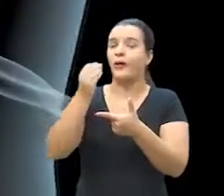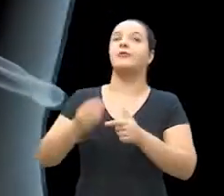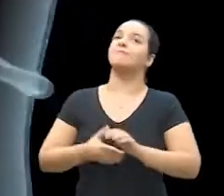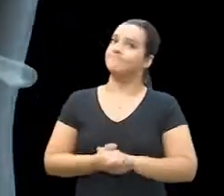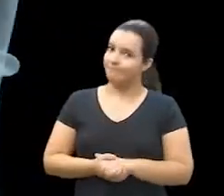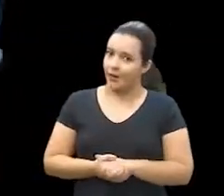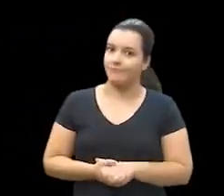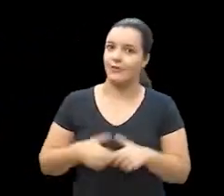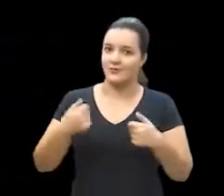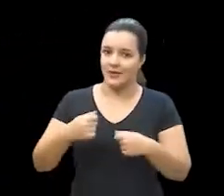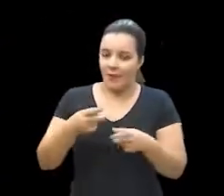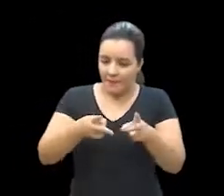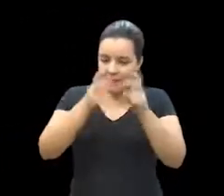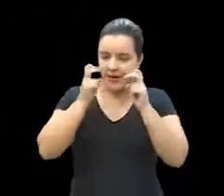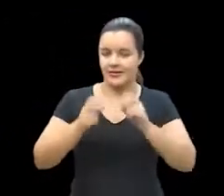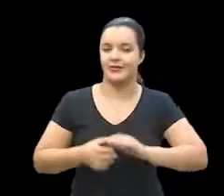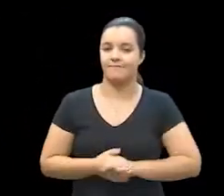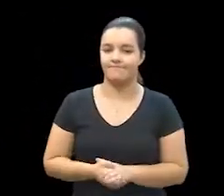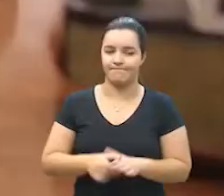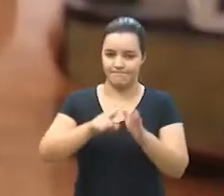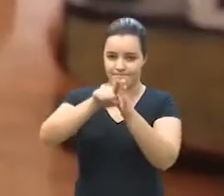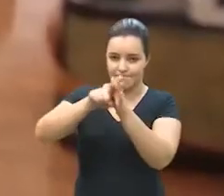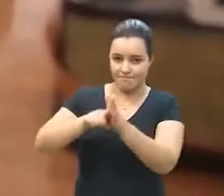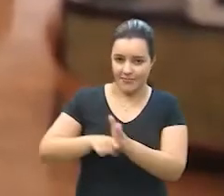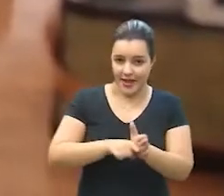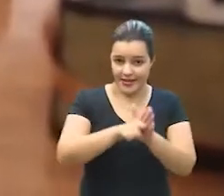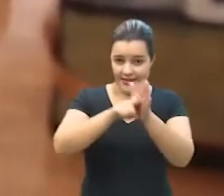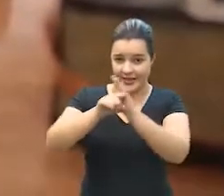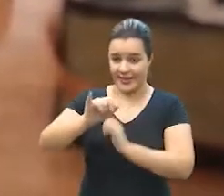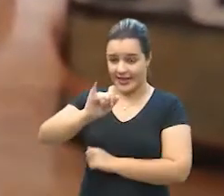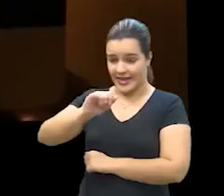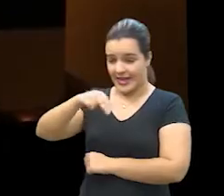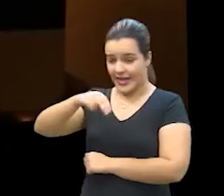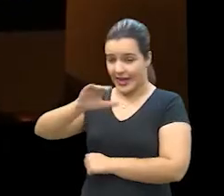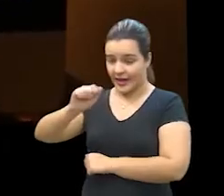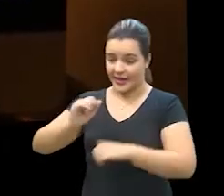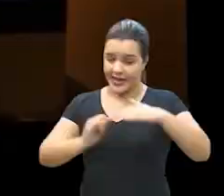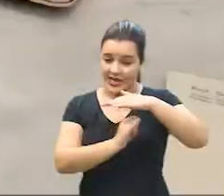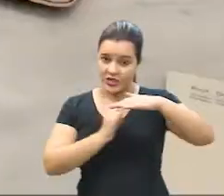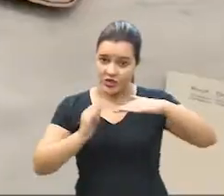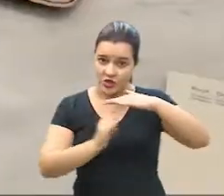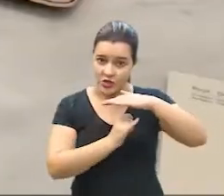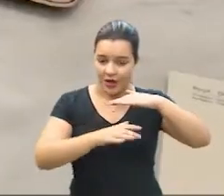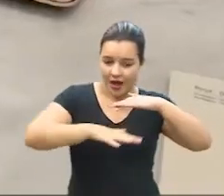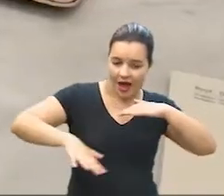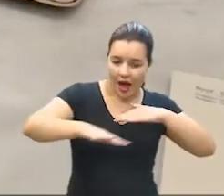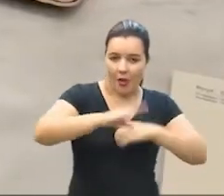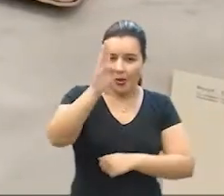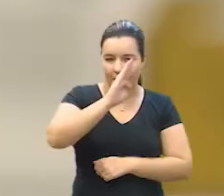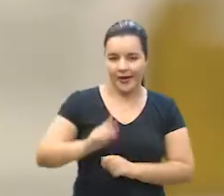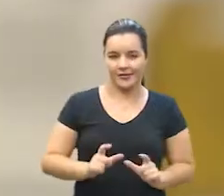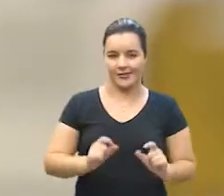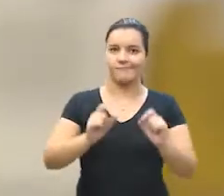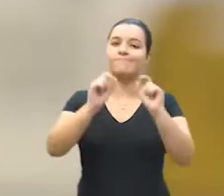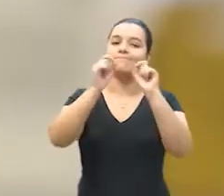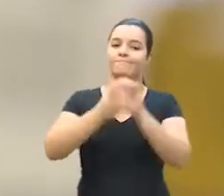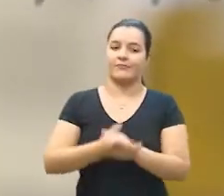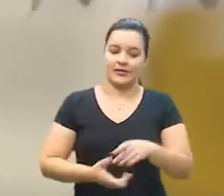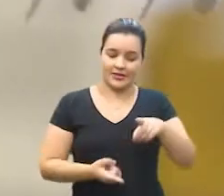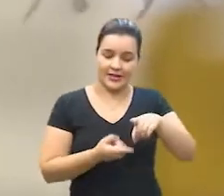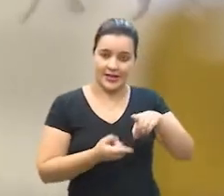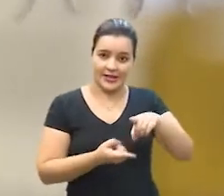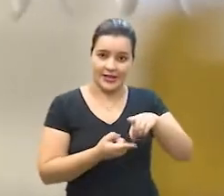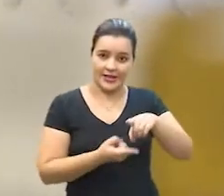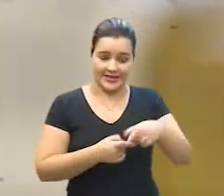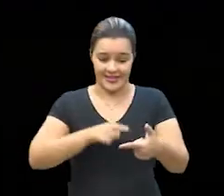dosagem, essa quantidade do PSA. Segundo dados do INCA, Instituto Nacional do Câncer, o